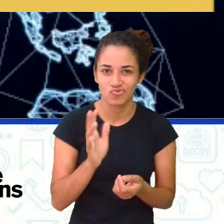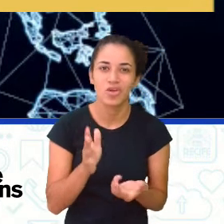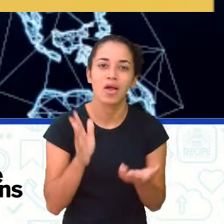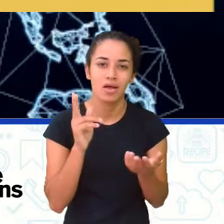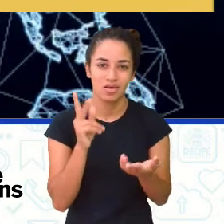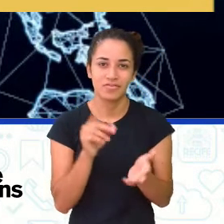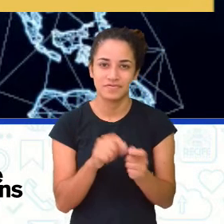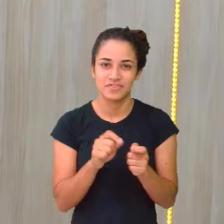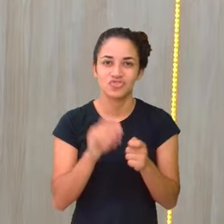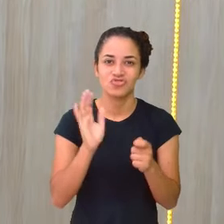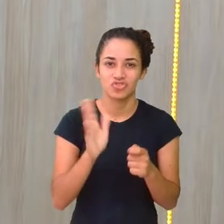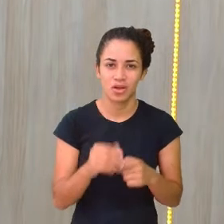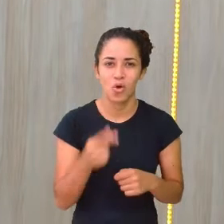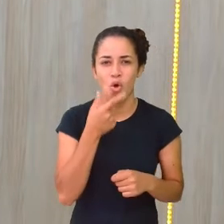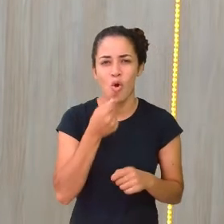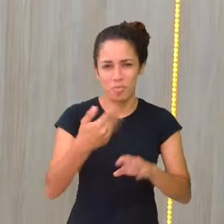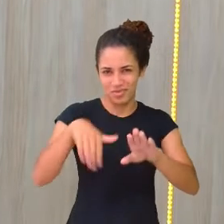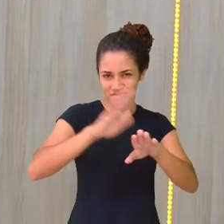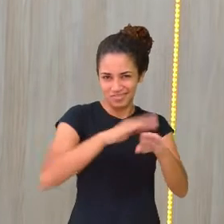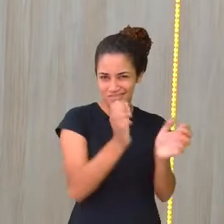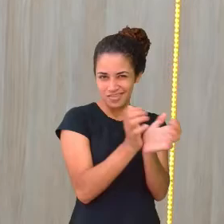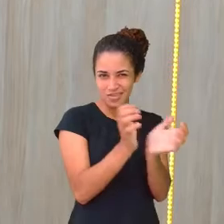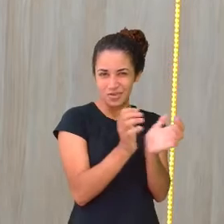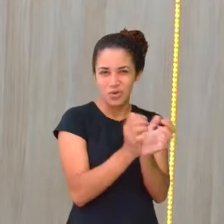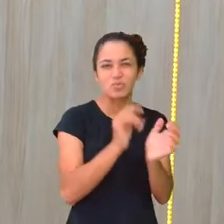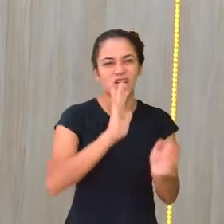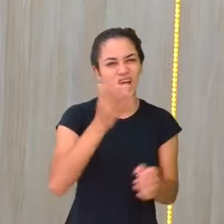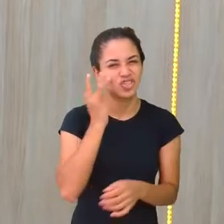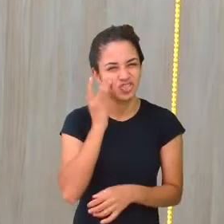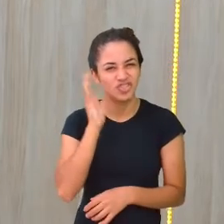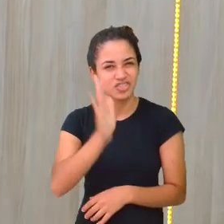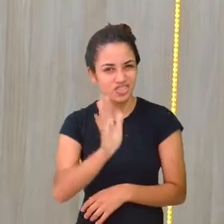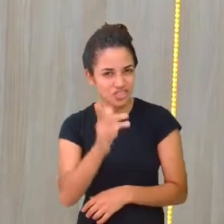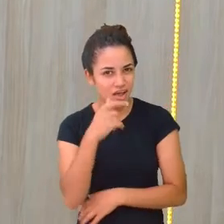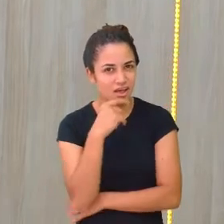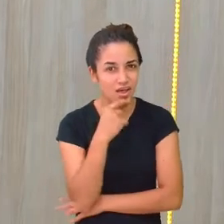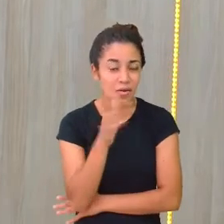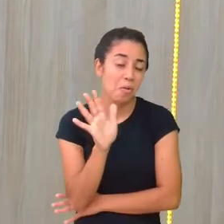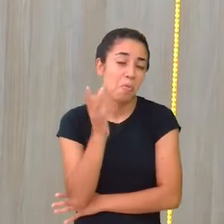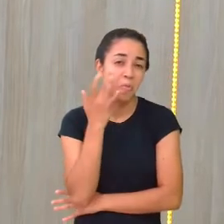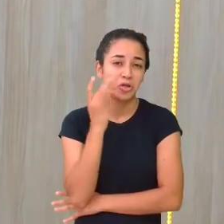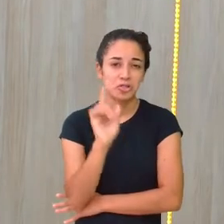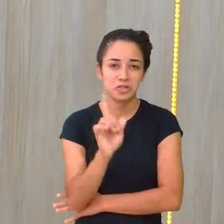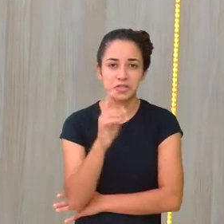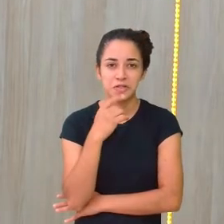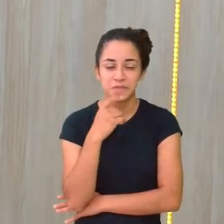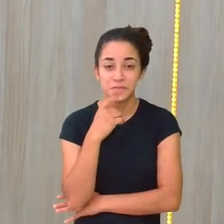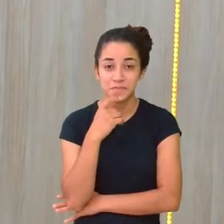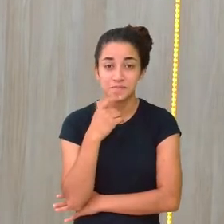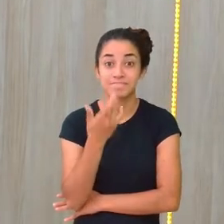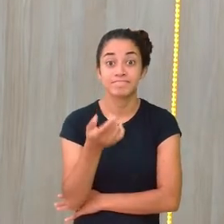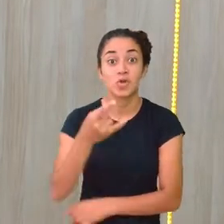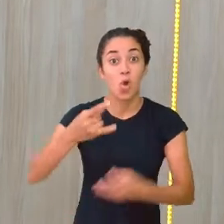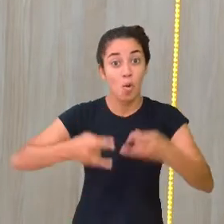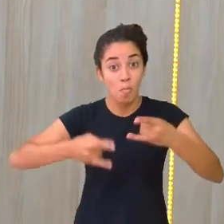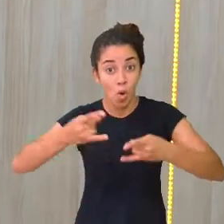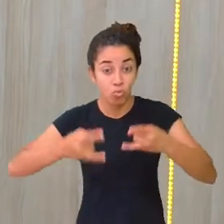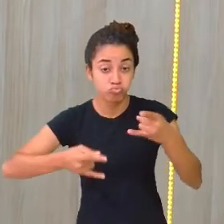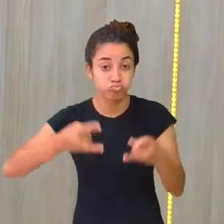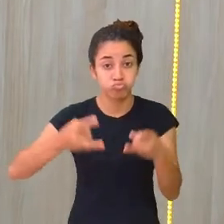mais novo, né? O Malba Lucena, rapaz, cursozinho bom. Então, a robótica, né, professor? Tá fazendo.